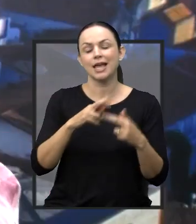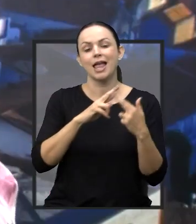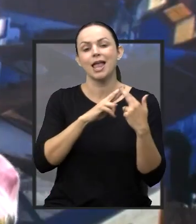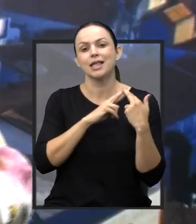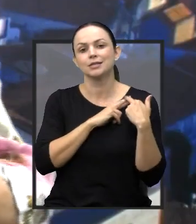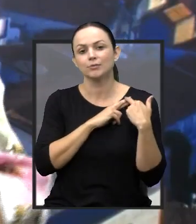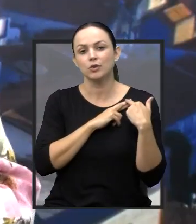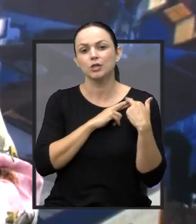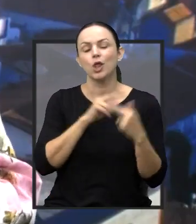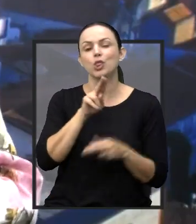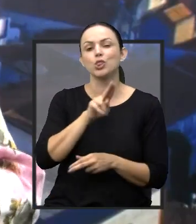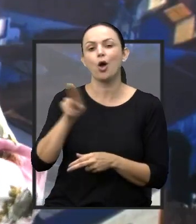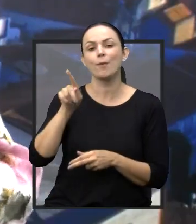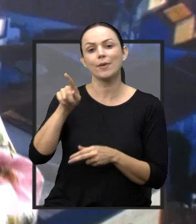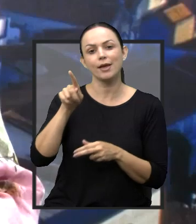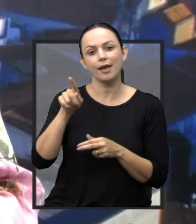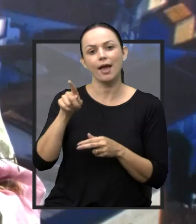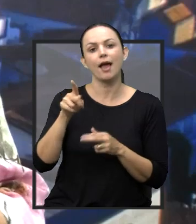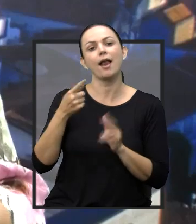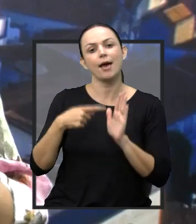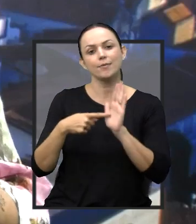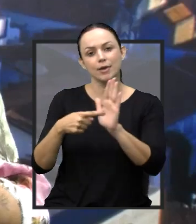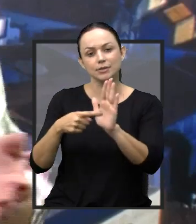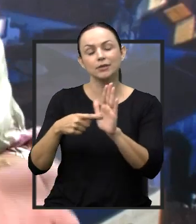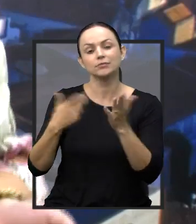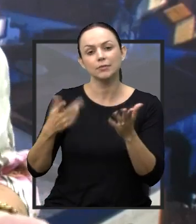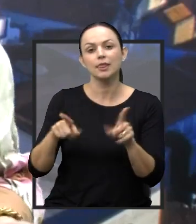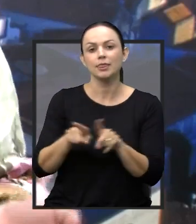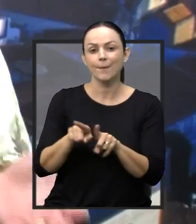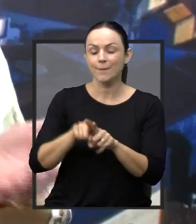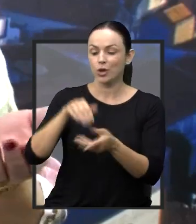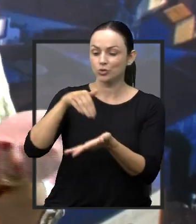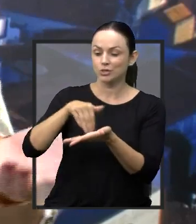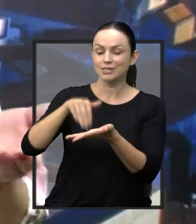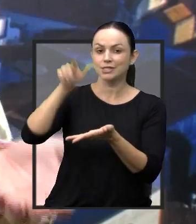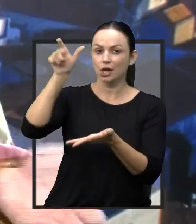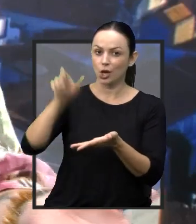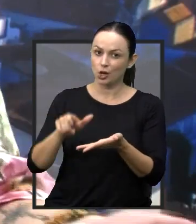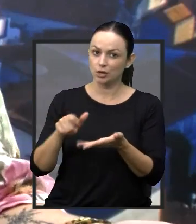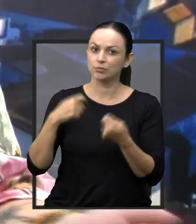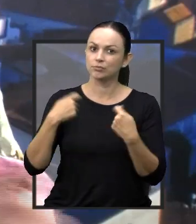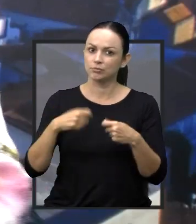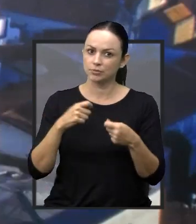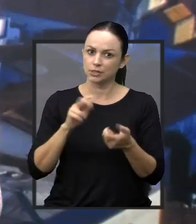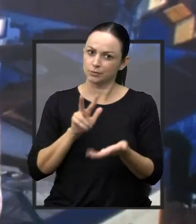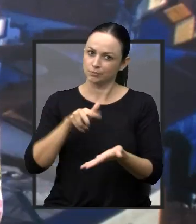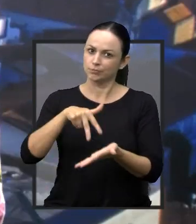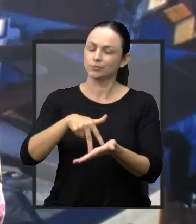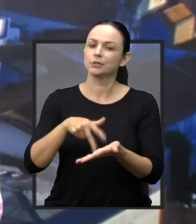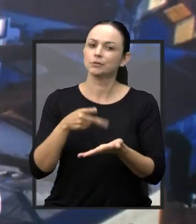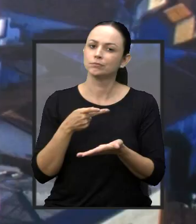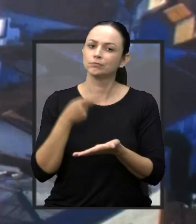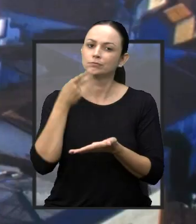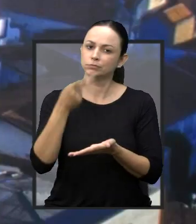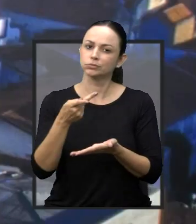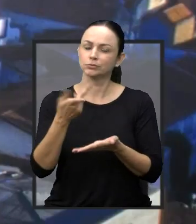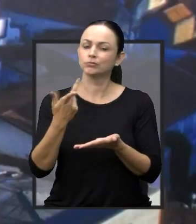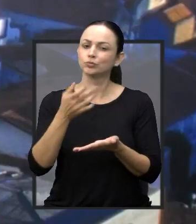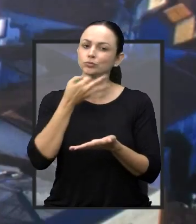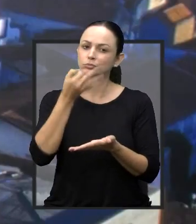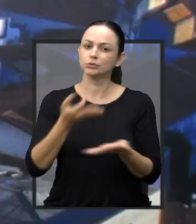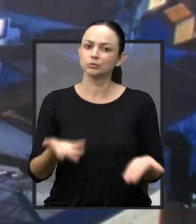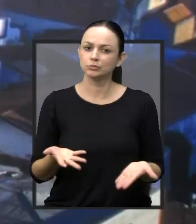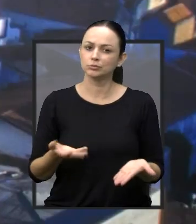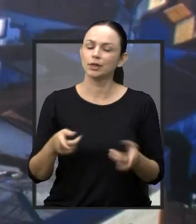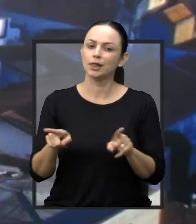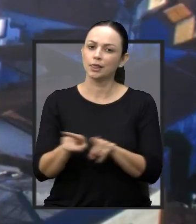pelos nomes que elas apresentam e, principalmente, é preciso que o secretário se posicione em relação a isso, né?